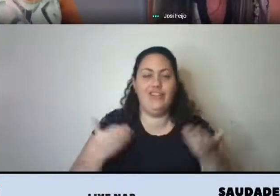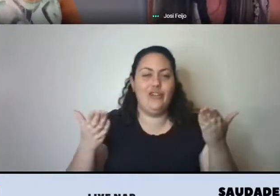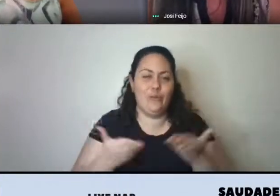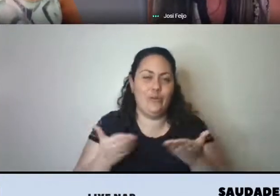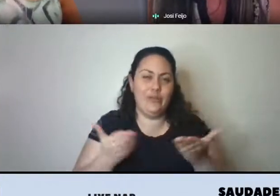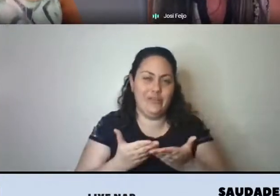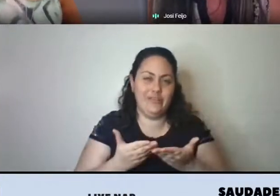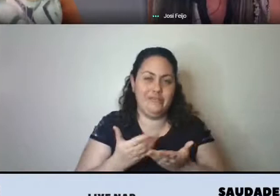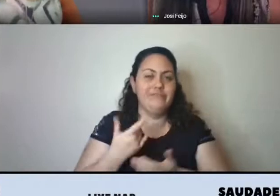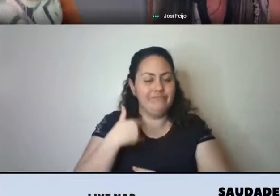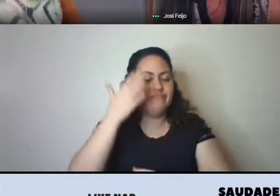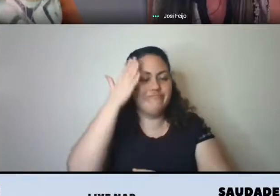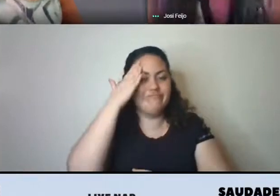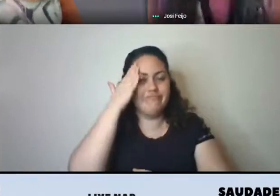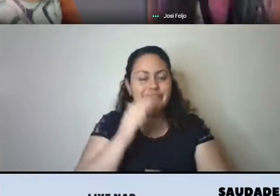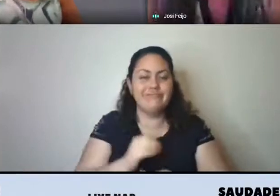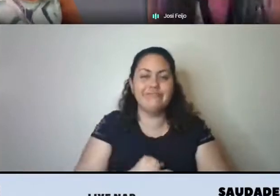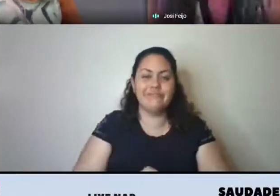contexto,